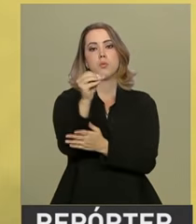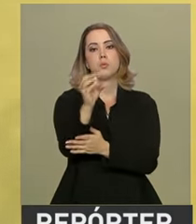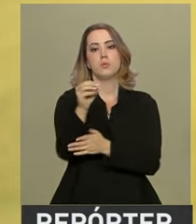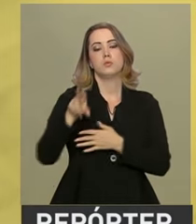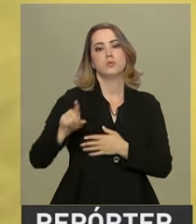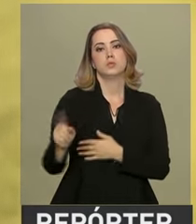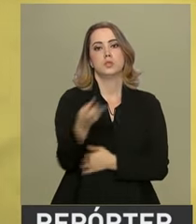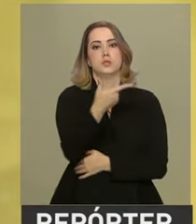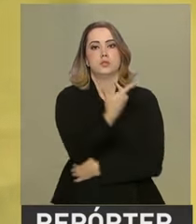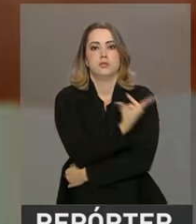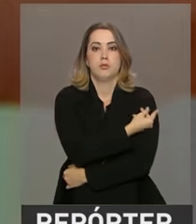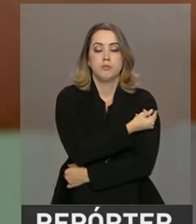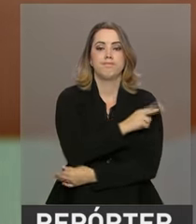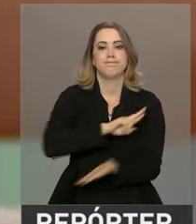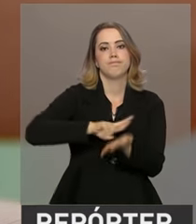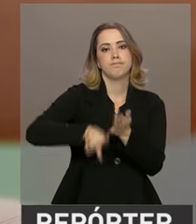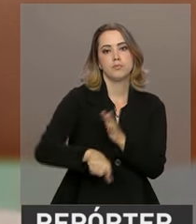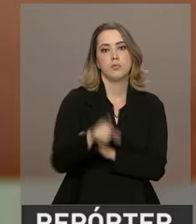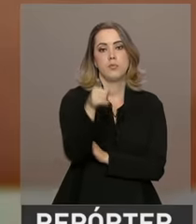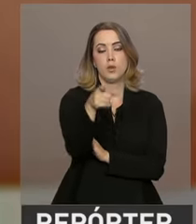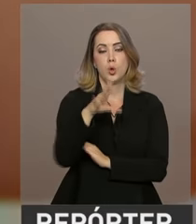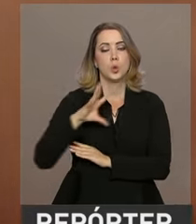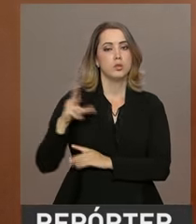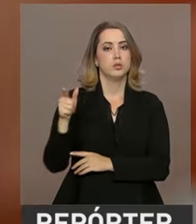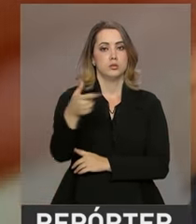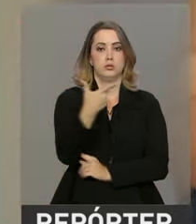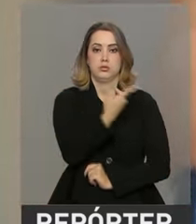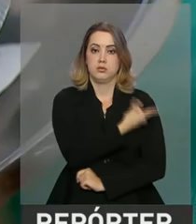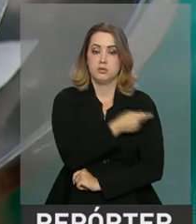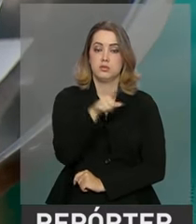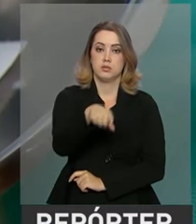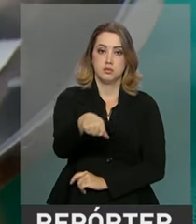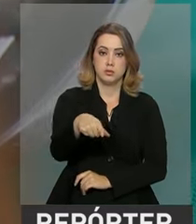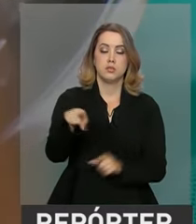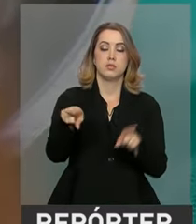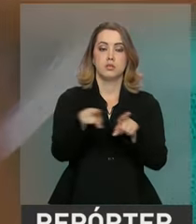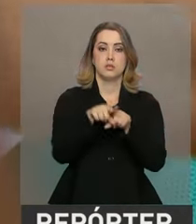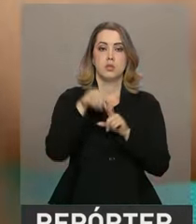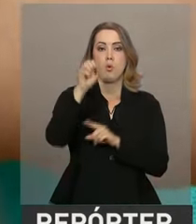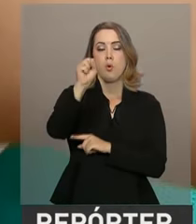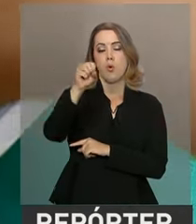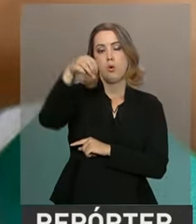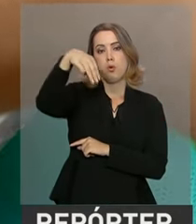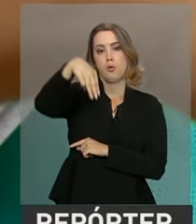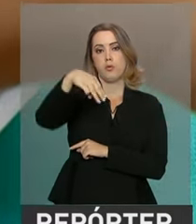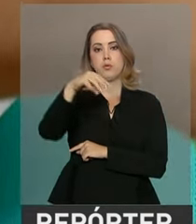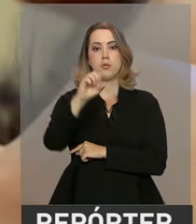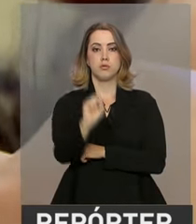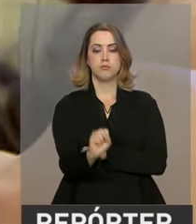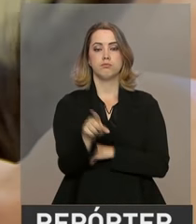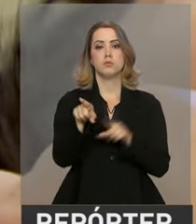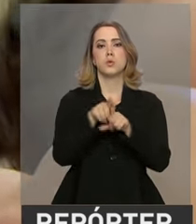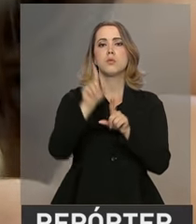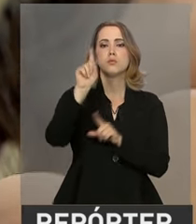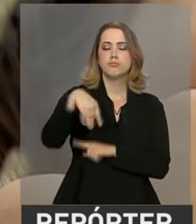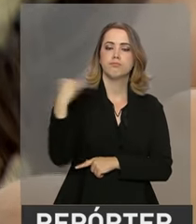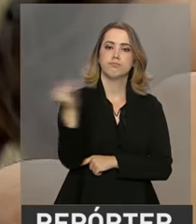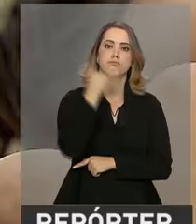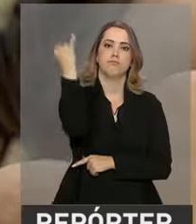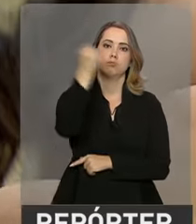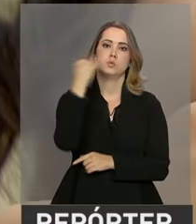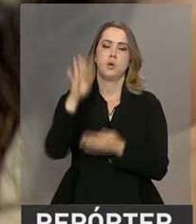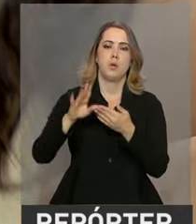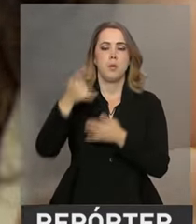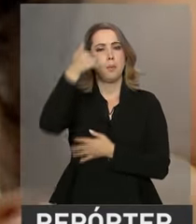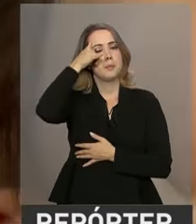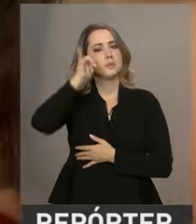milhões de imunobiológicos. Todas essas vacinas recomendadas pela Organização Mundial da Saúde são fundamentais na